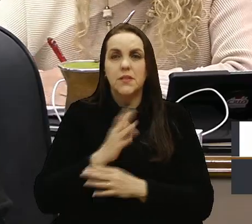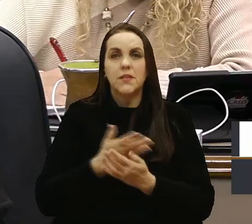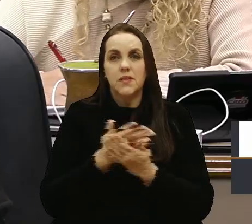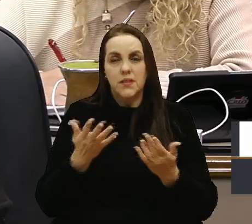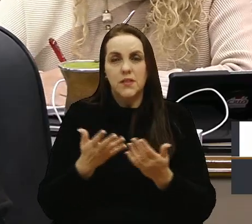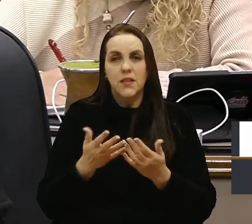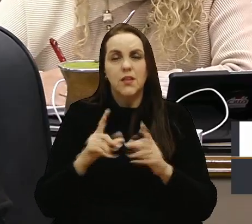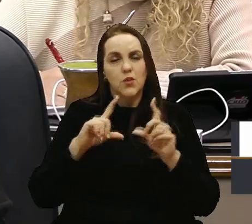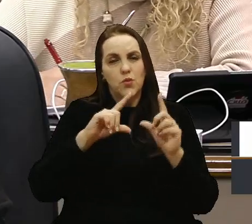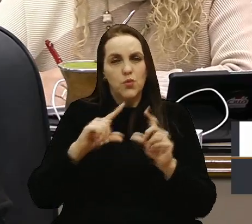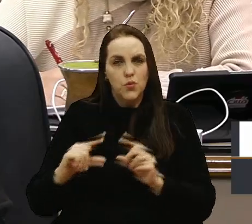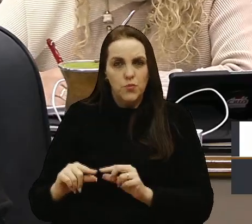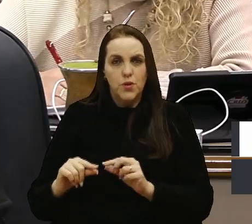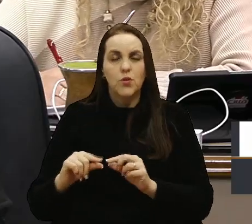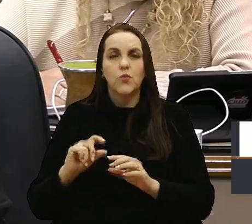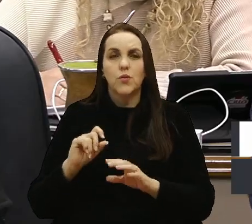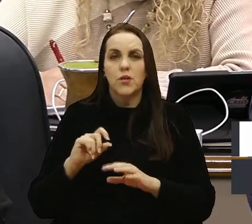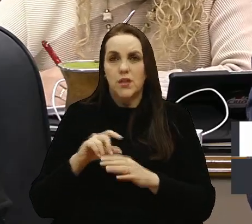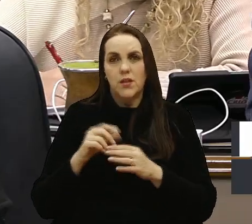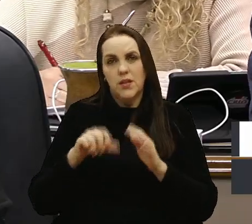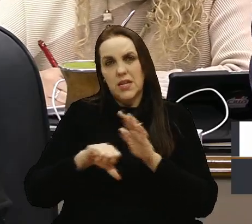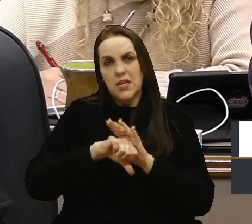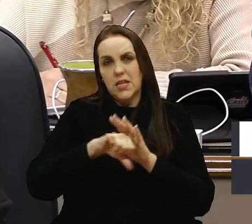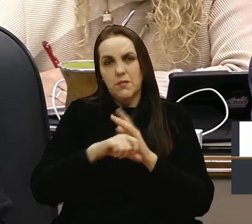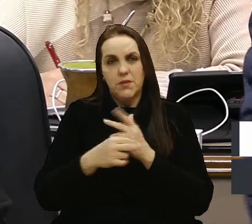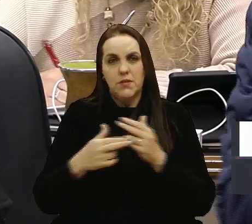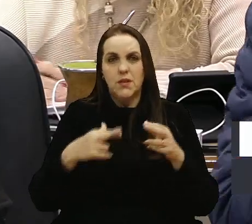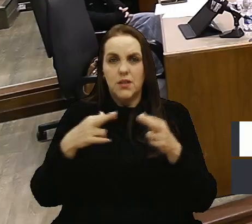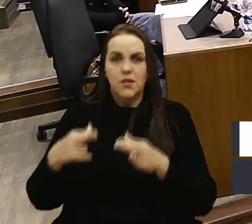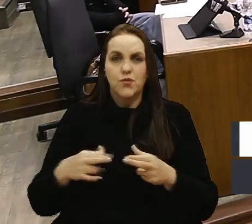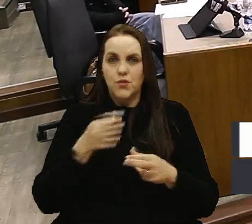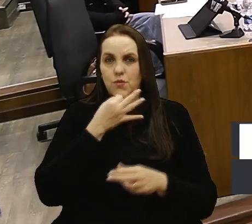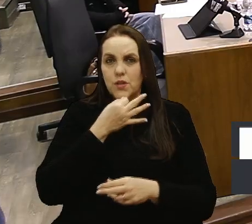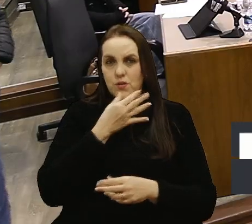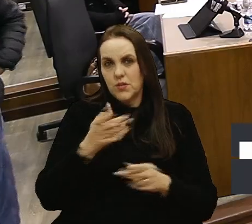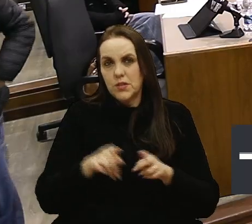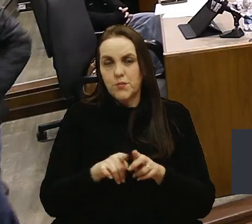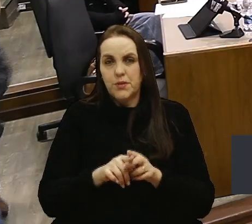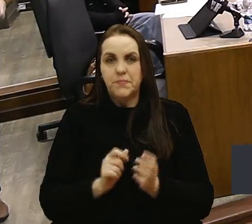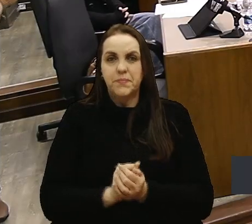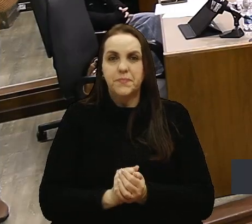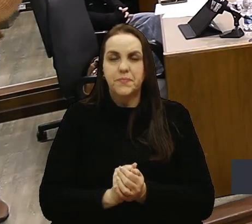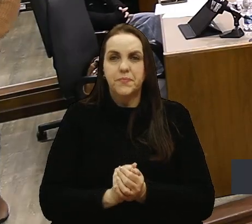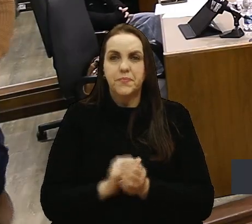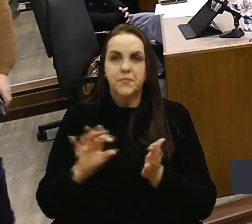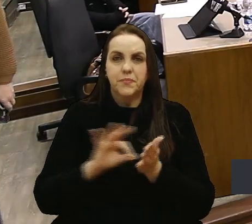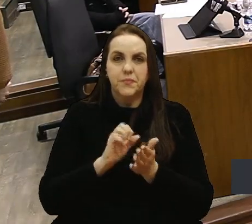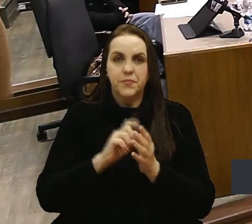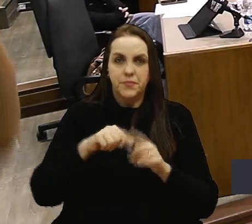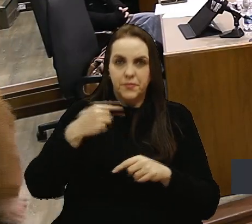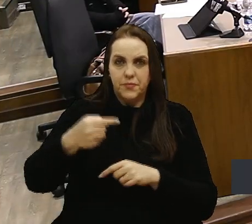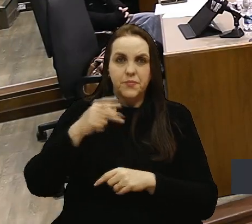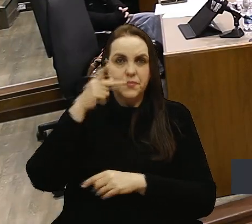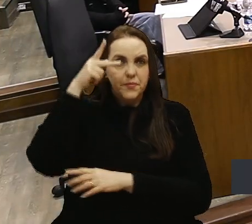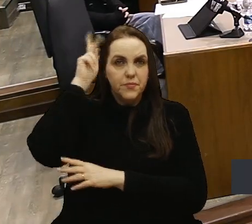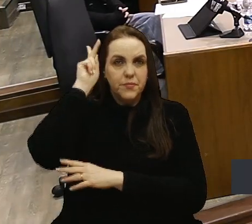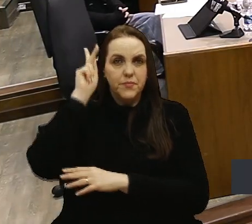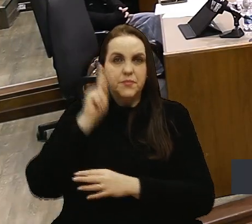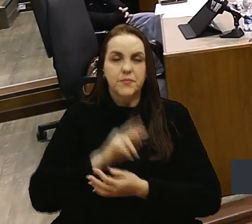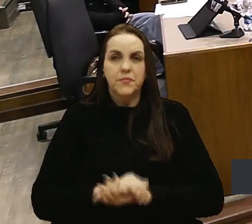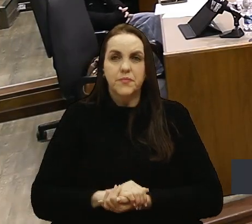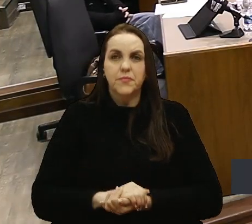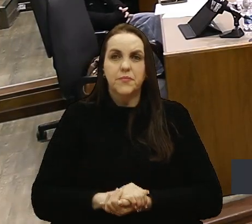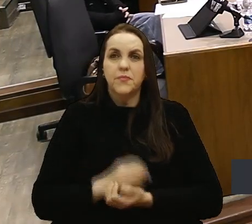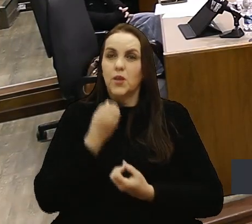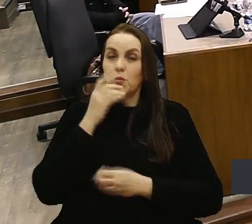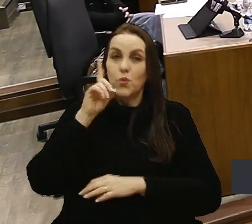de segurança pública na nossa Caxias do Sul e região. Era isso, senhor presidente. Próximo inscrito, vereador Iago Morandi.